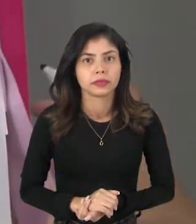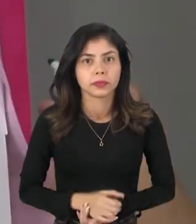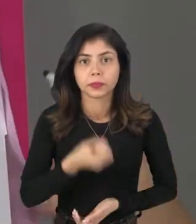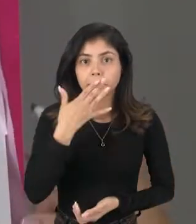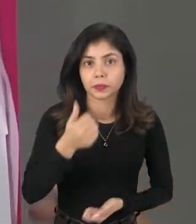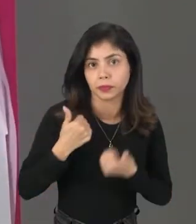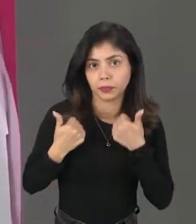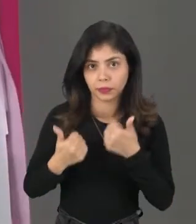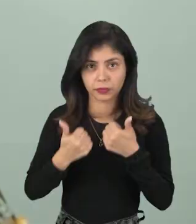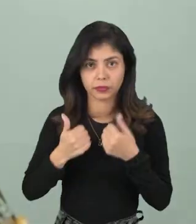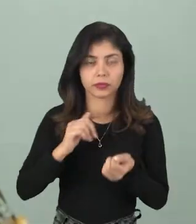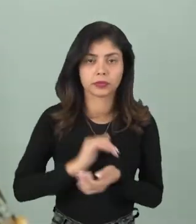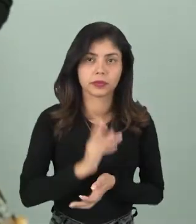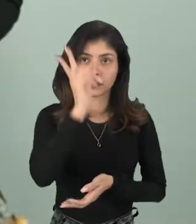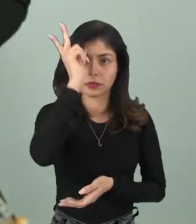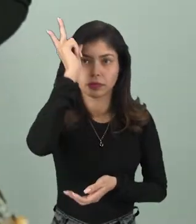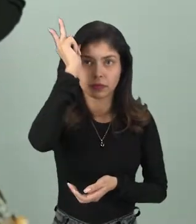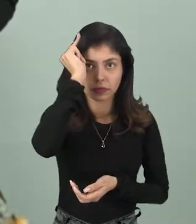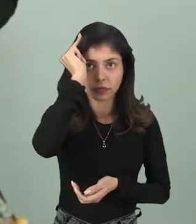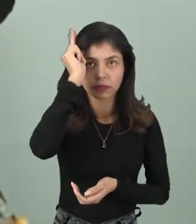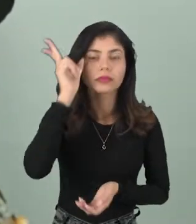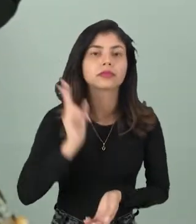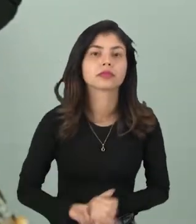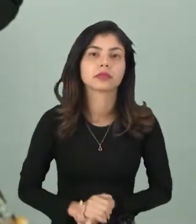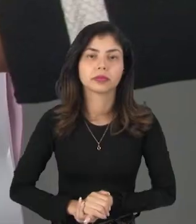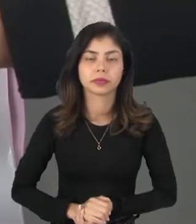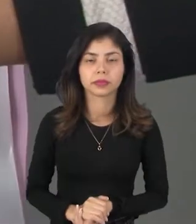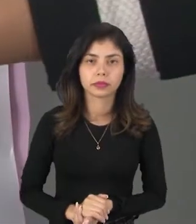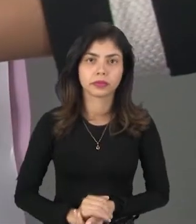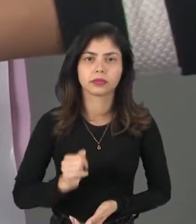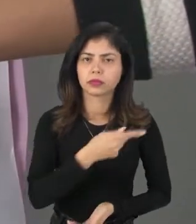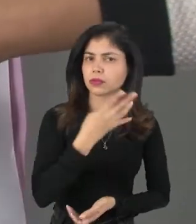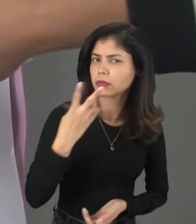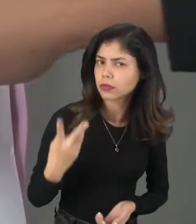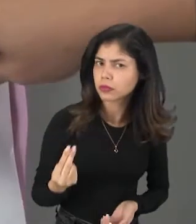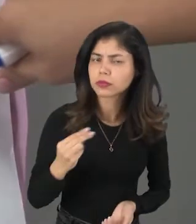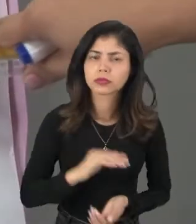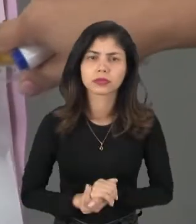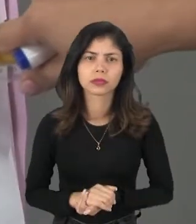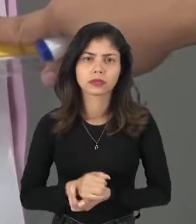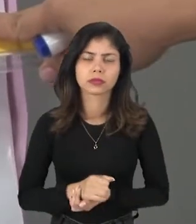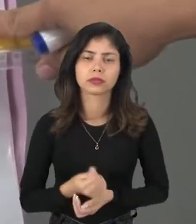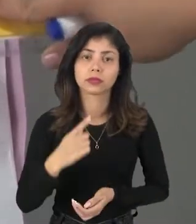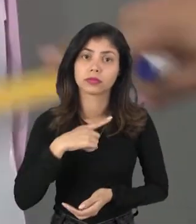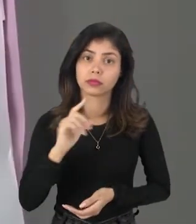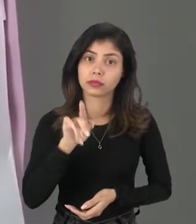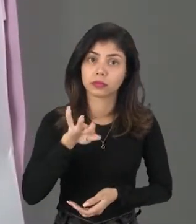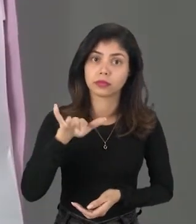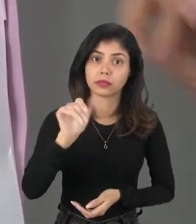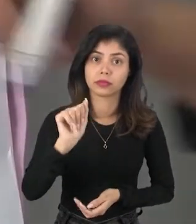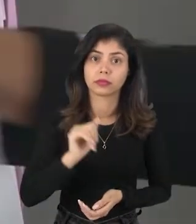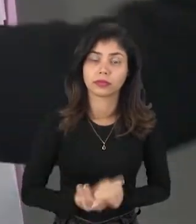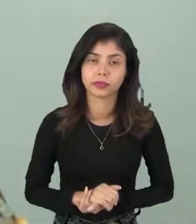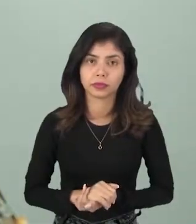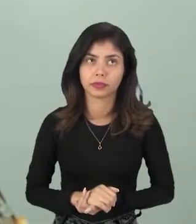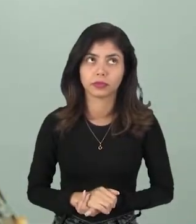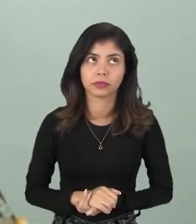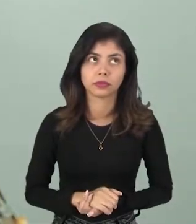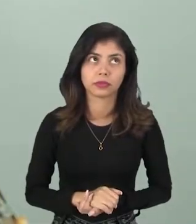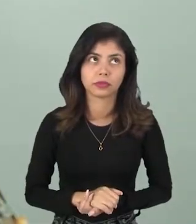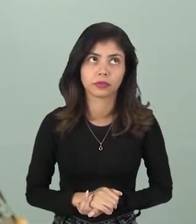muito bem elas possuem laços de cabelo quantos laços são os laços de Bianca